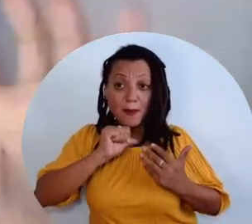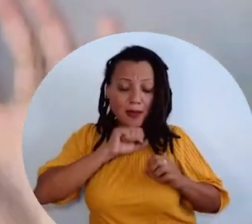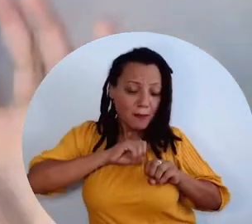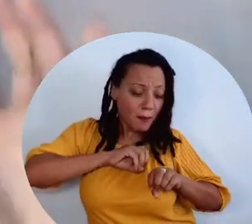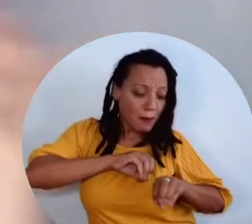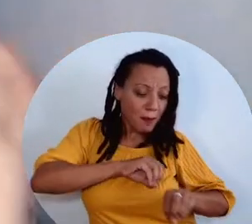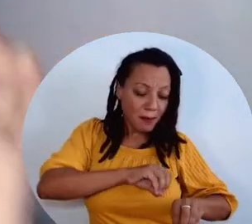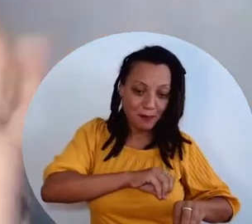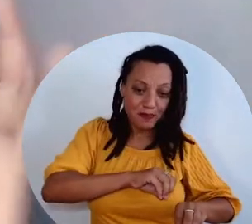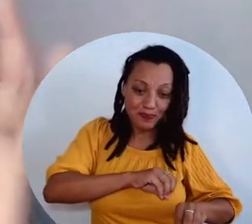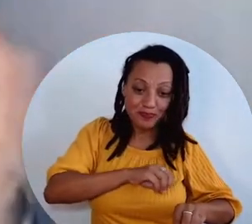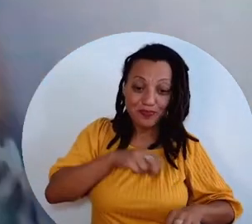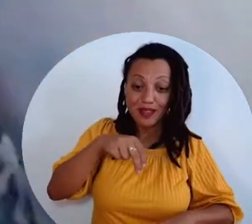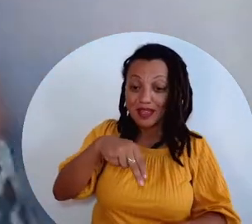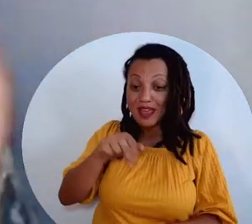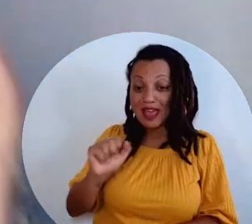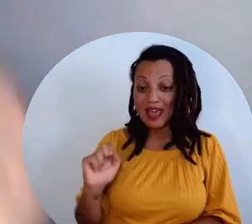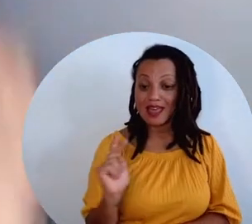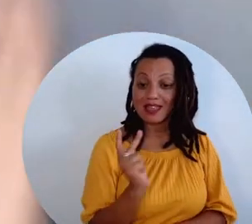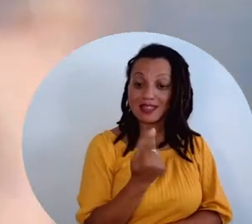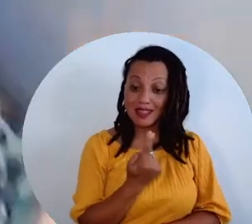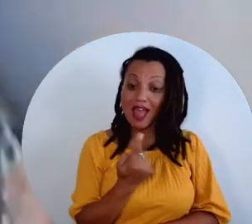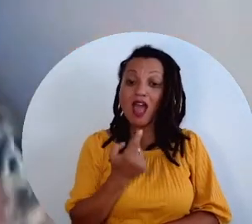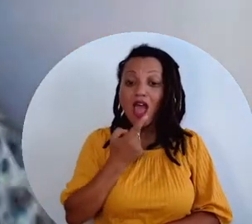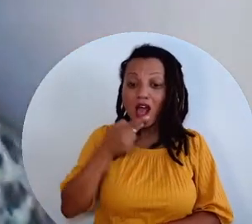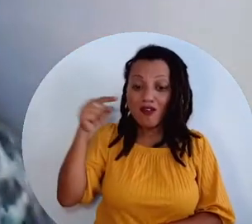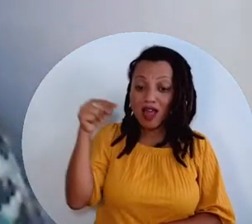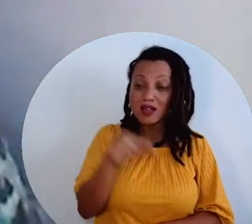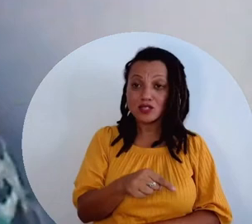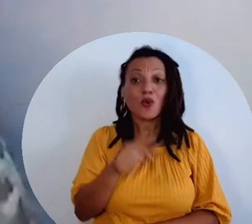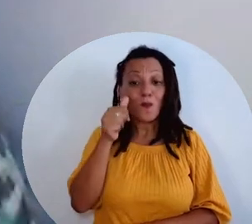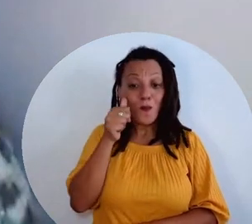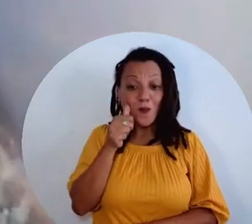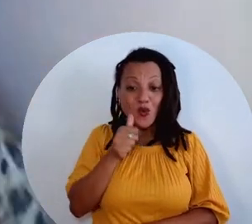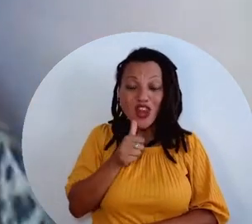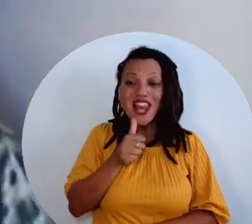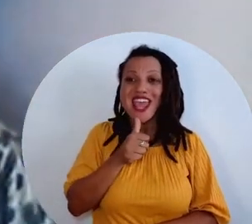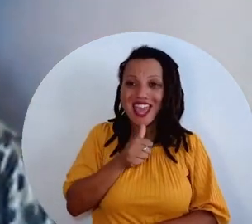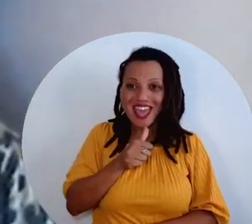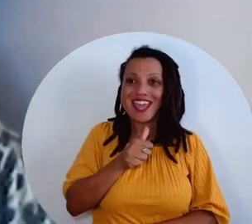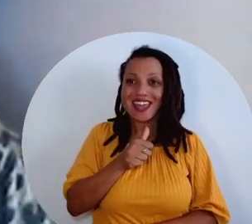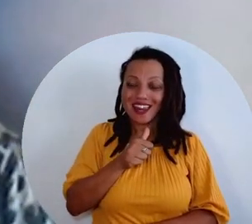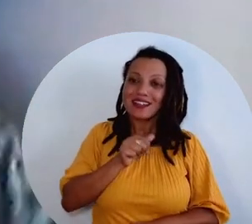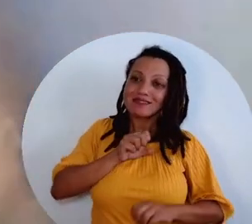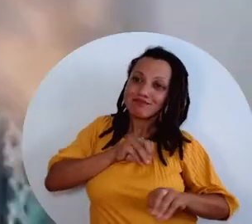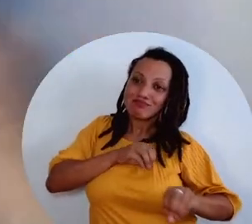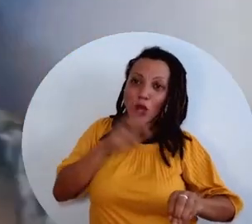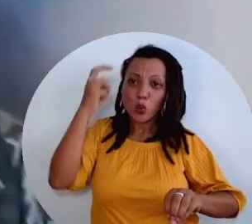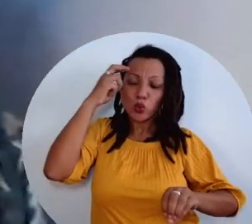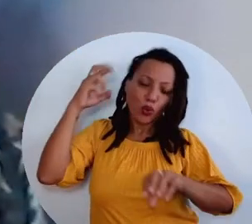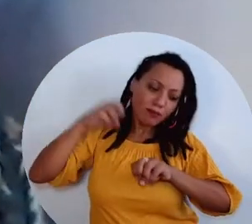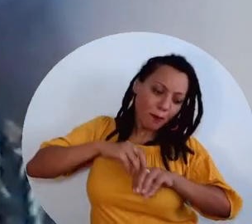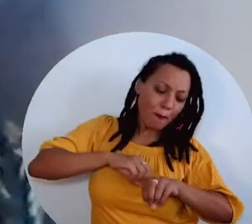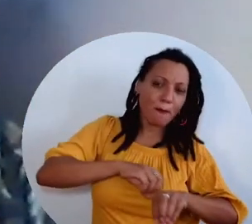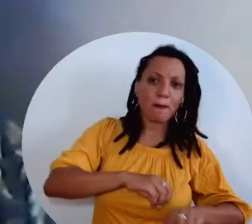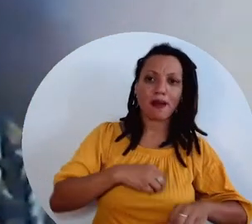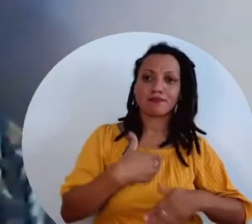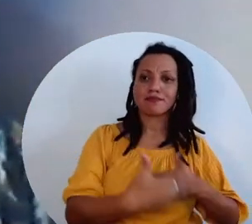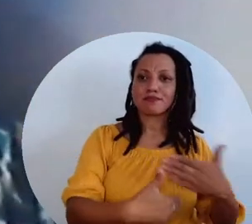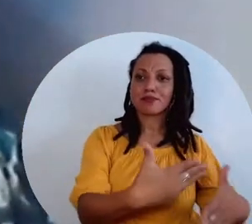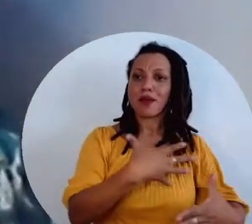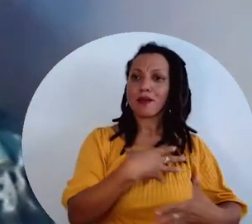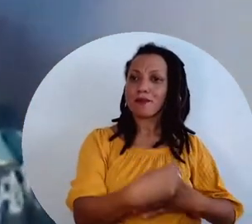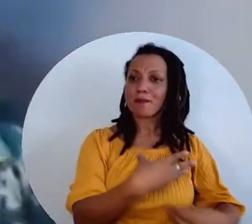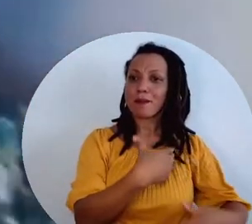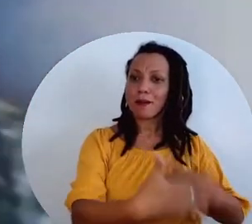Então, Nadove está entendendo as mulheres enquanto essas transmissoras da cultura, porque elas portam a cultura. E por elas transmitirem a